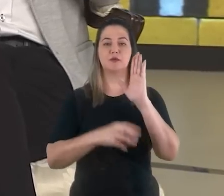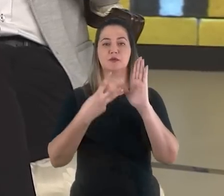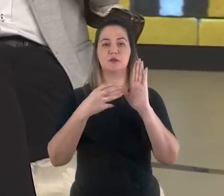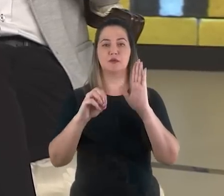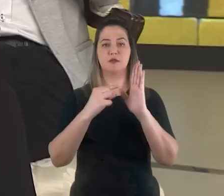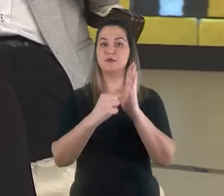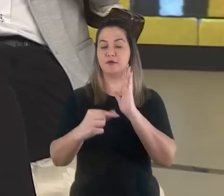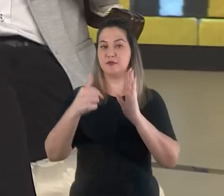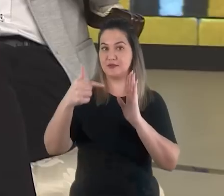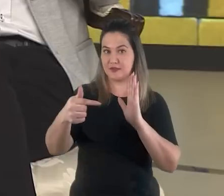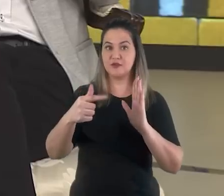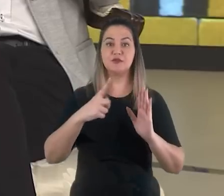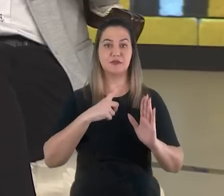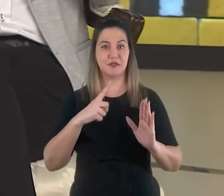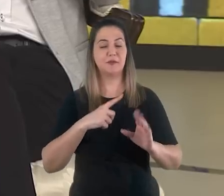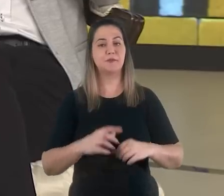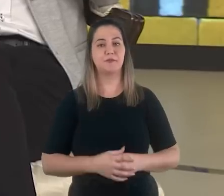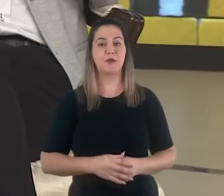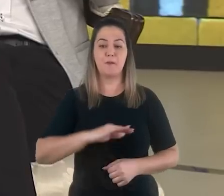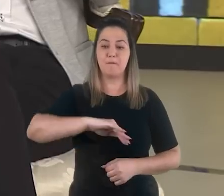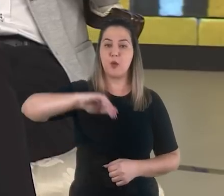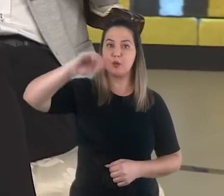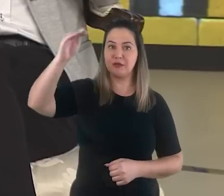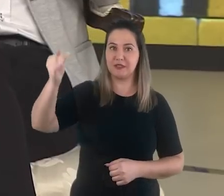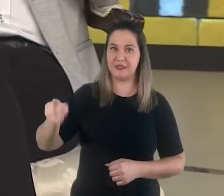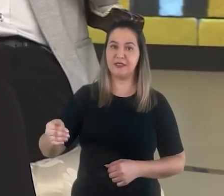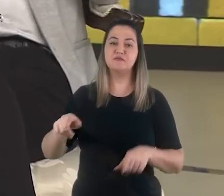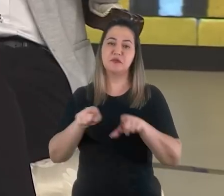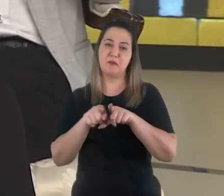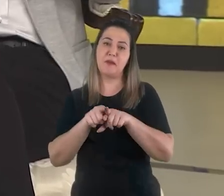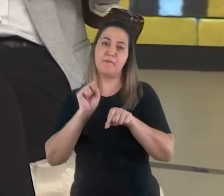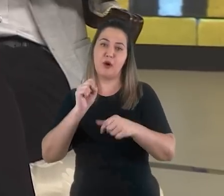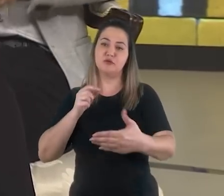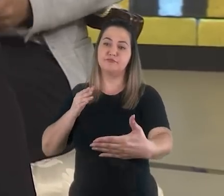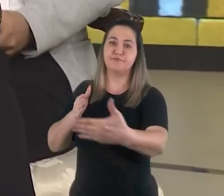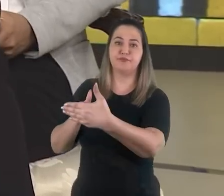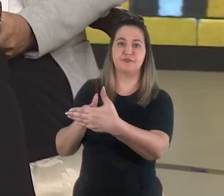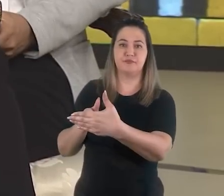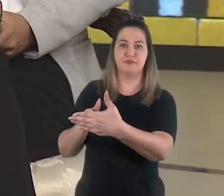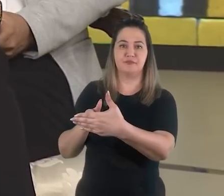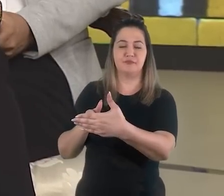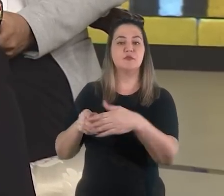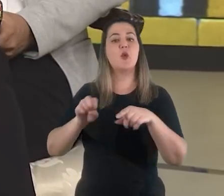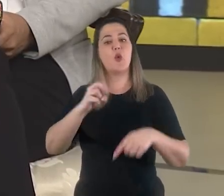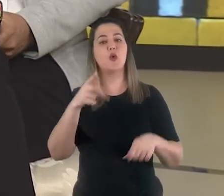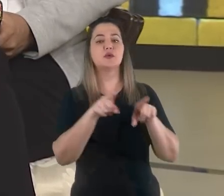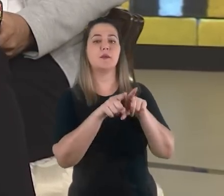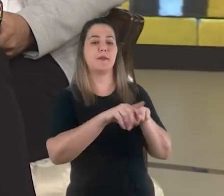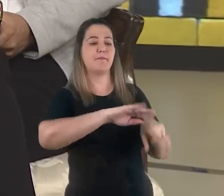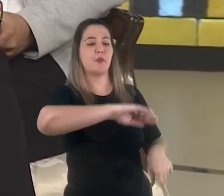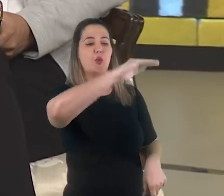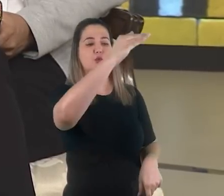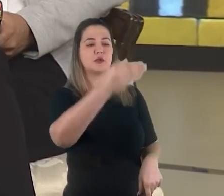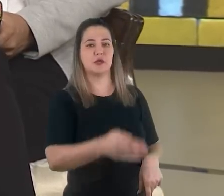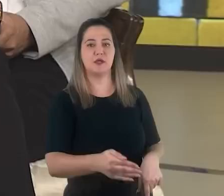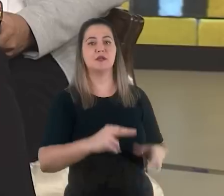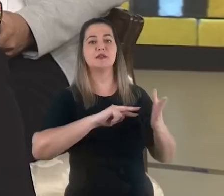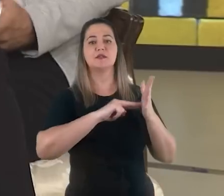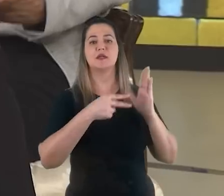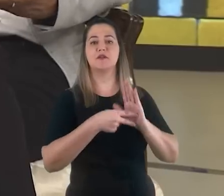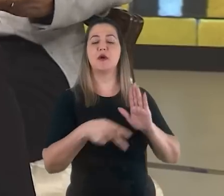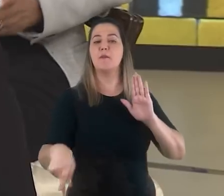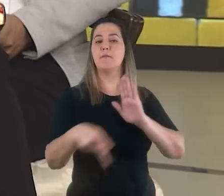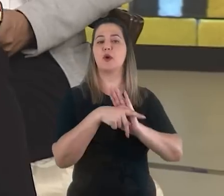vezes, montanha também pode ser um obstáculo, como em Zacarias 4, verso 7, ou montanha também significa o próprio poder de